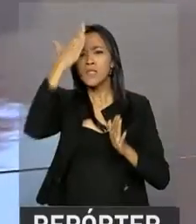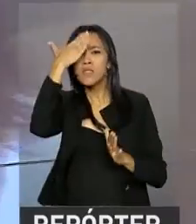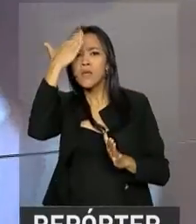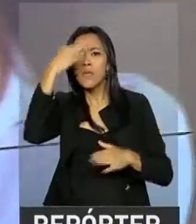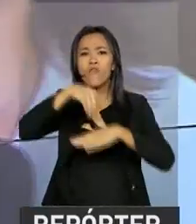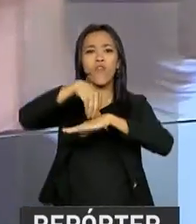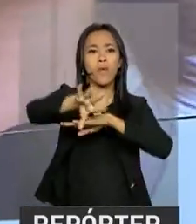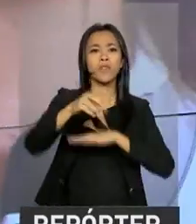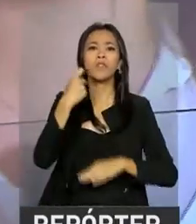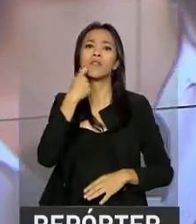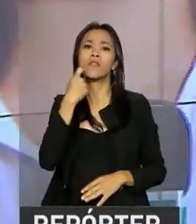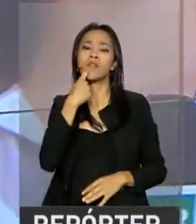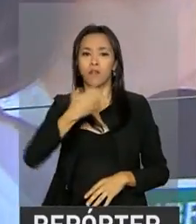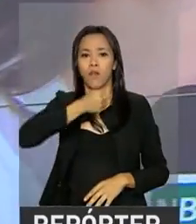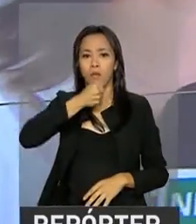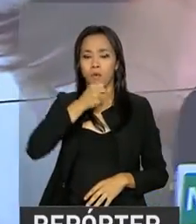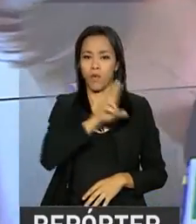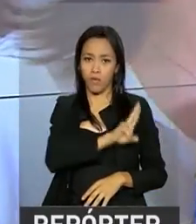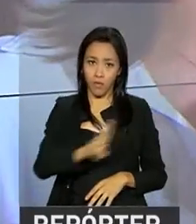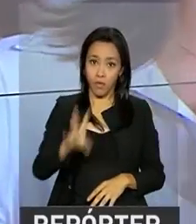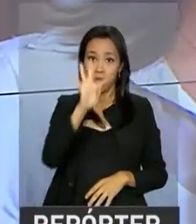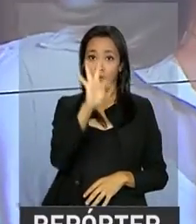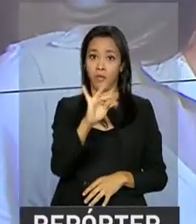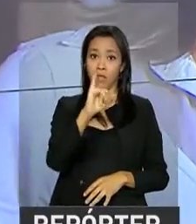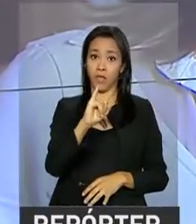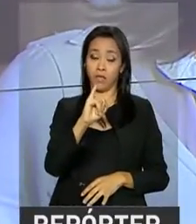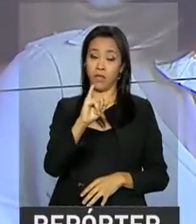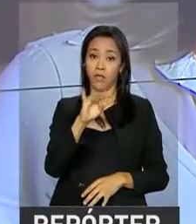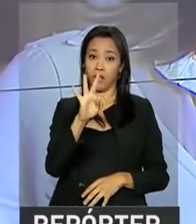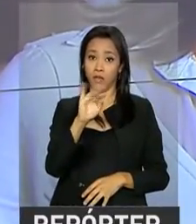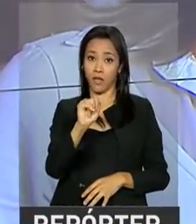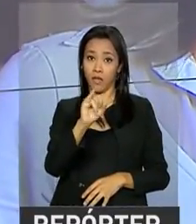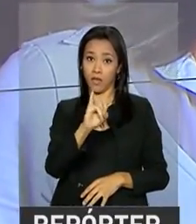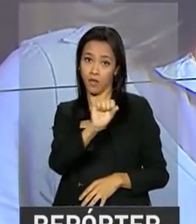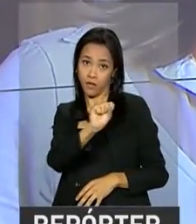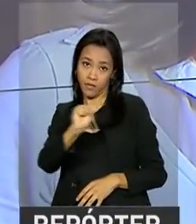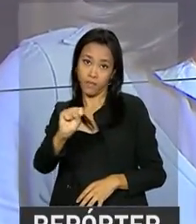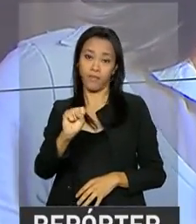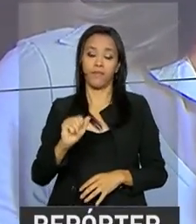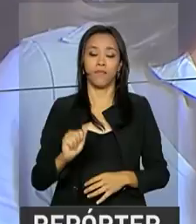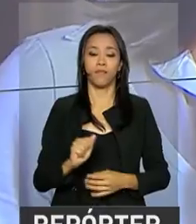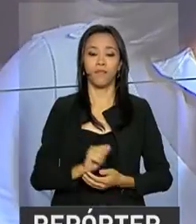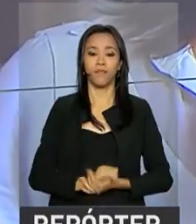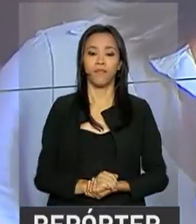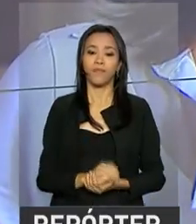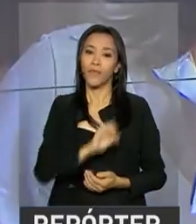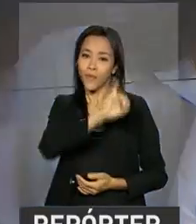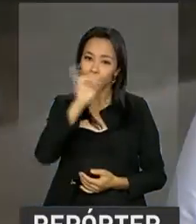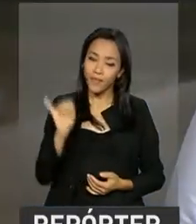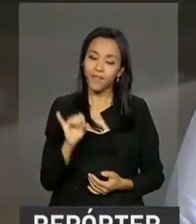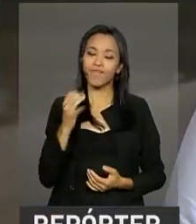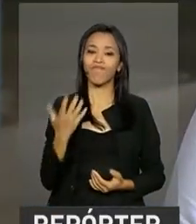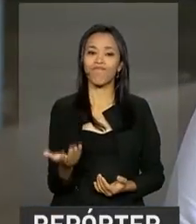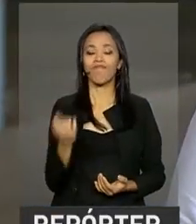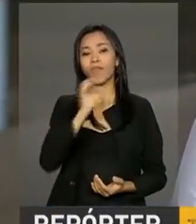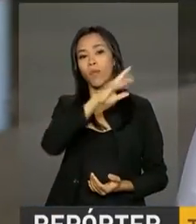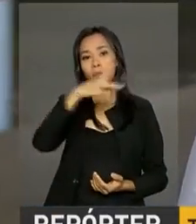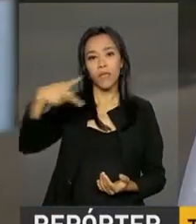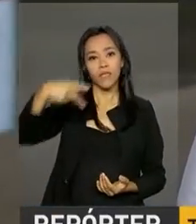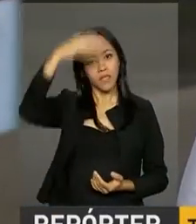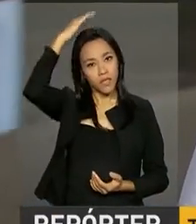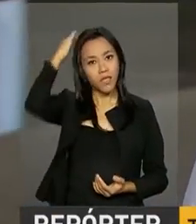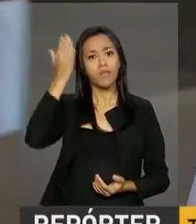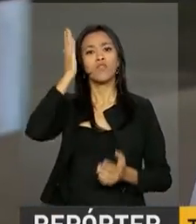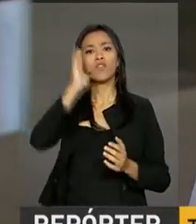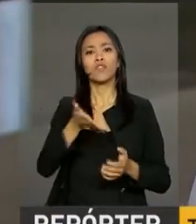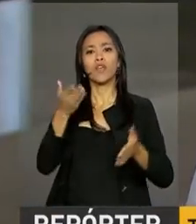desta sexta-feira com a repórter Thaísa Dias. Oi, Thaísa, bom dia mais uma vez. Olá, Leandro. O presidente Michel Temer chegou agora há